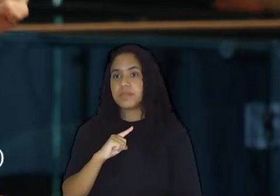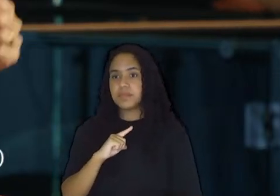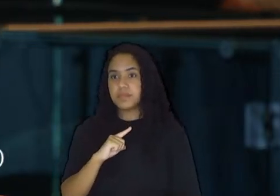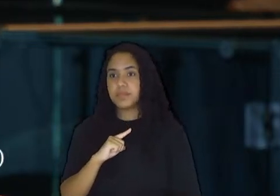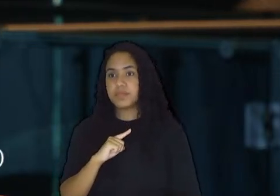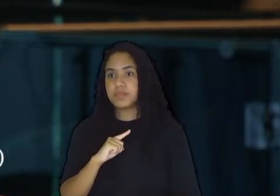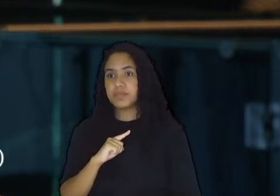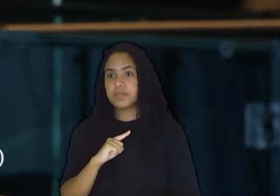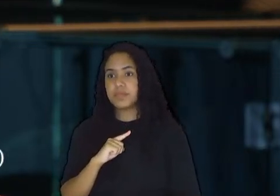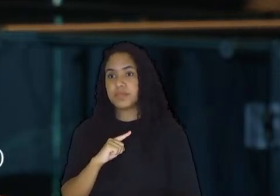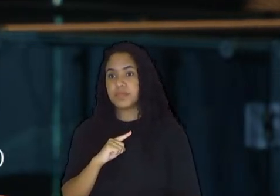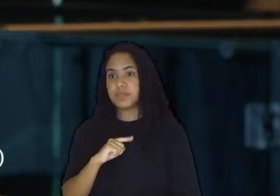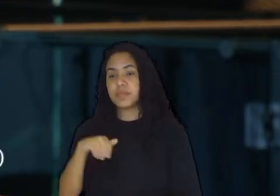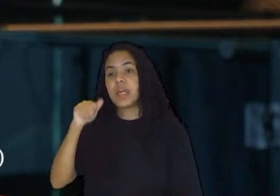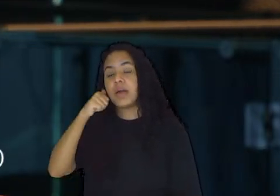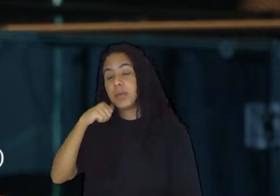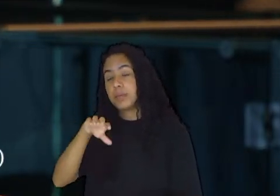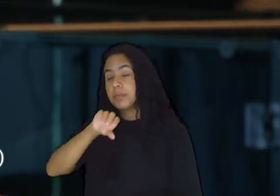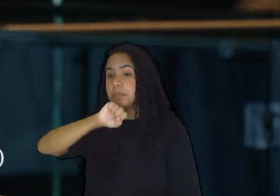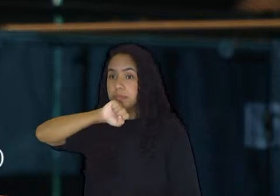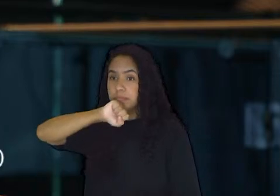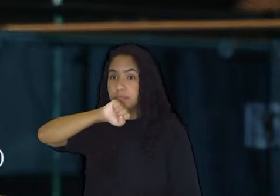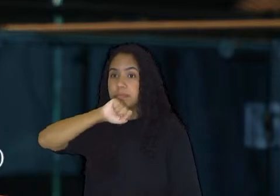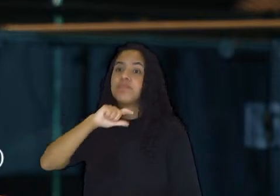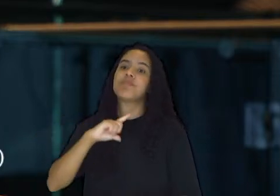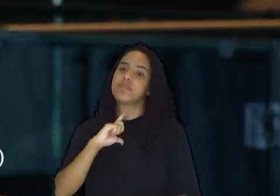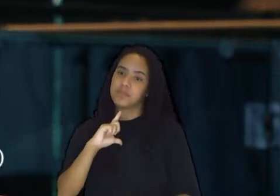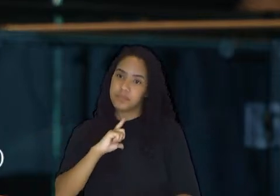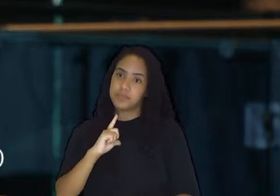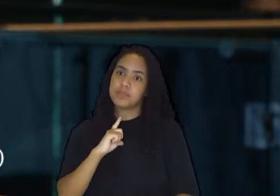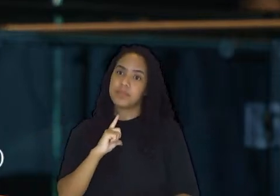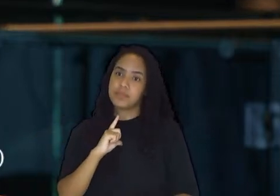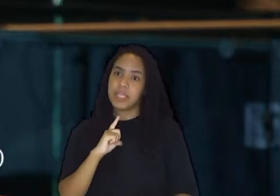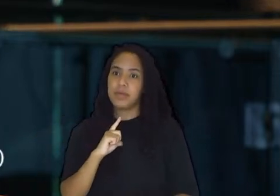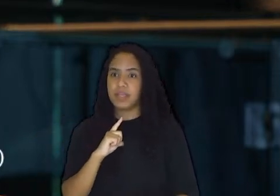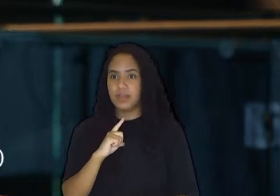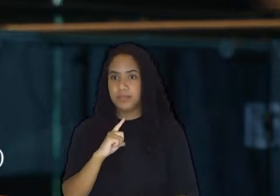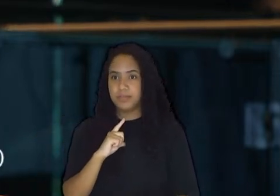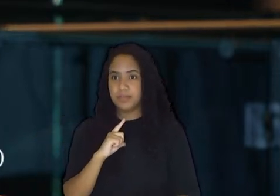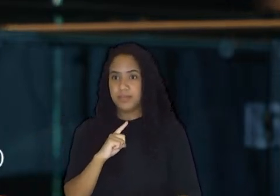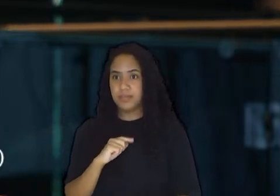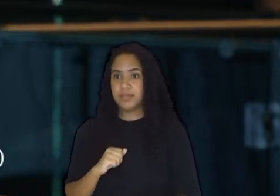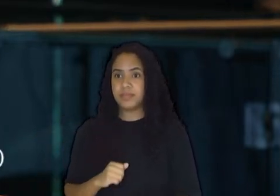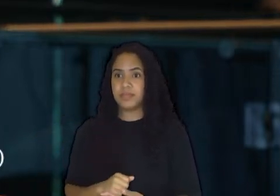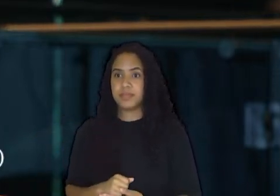eu vou lá levantar para ver se a geladeira, se tem alimento para amanhã.